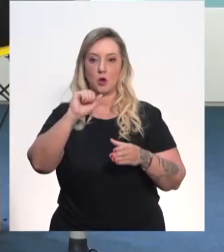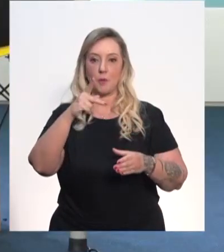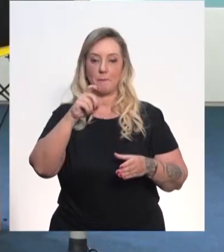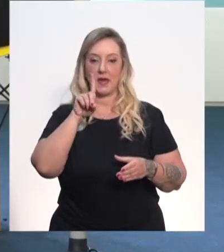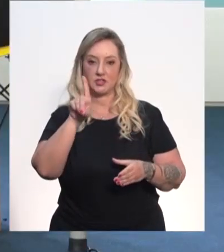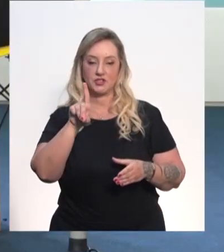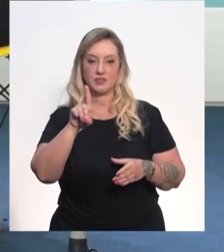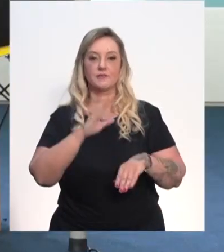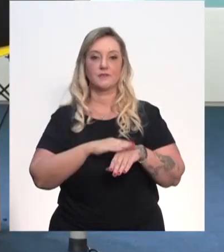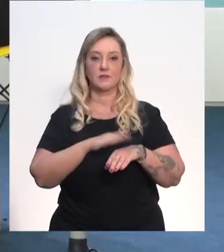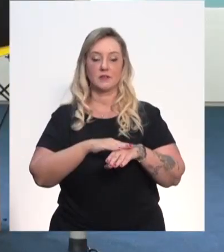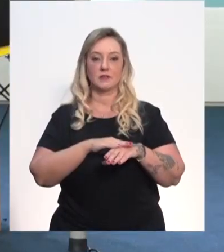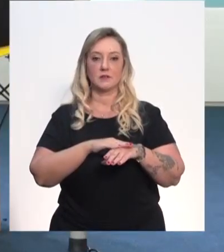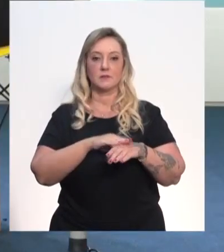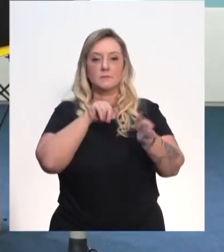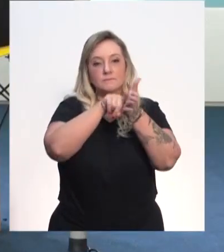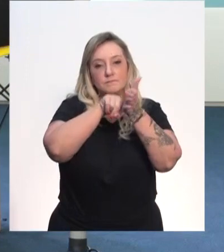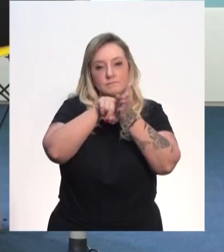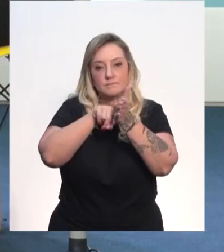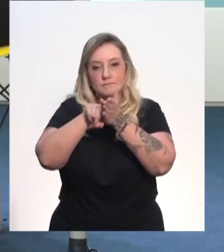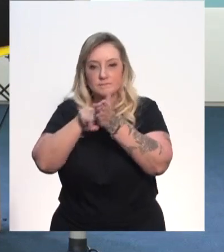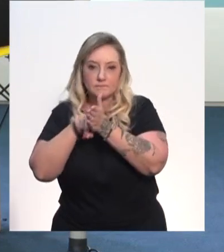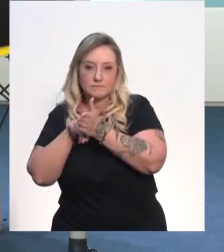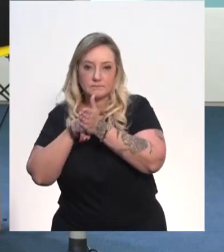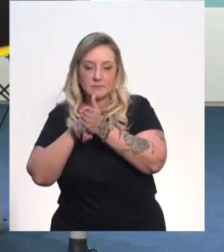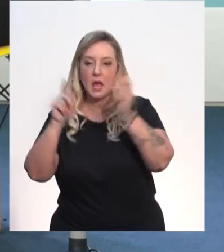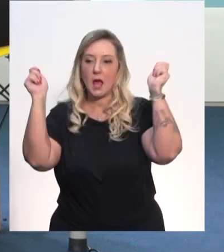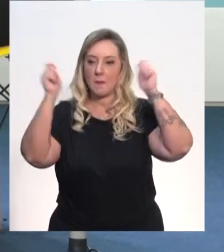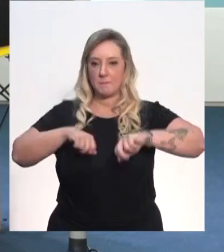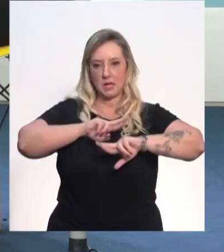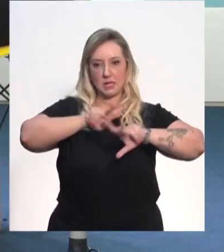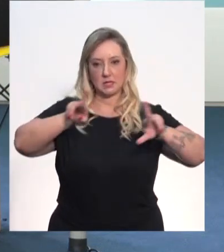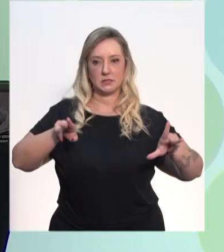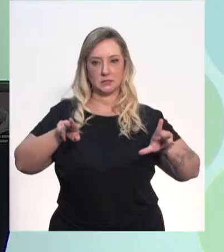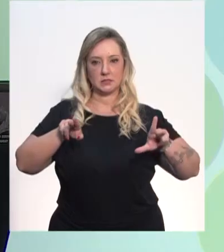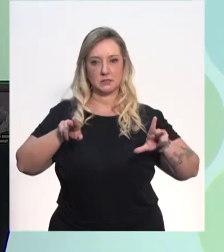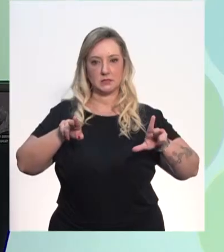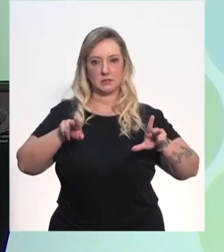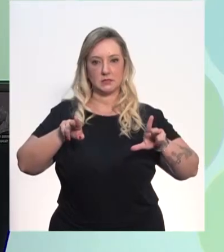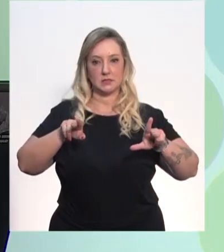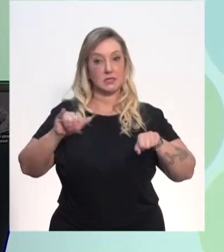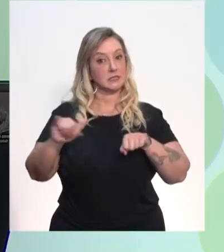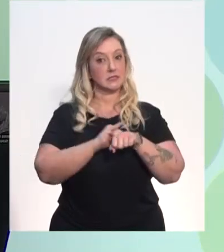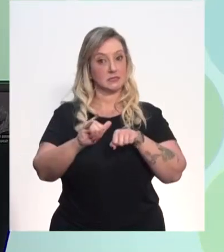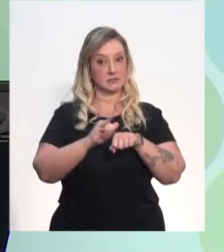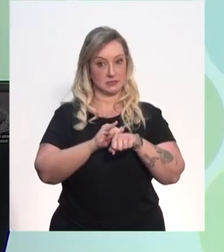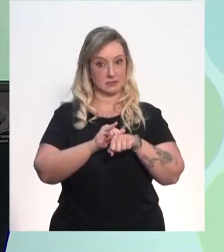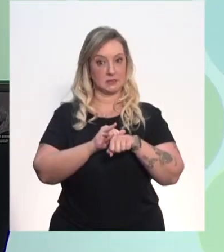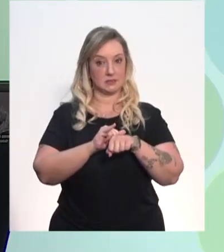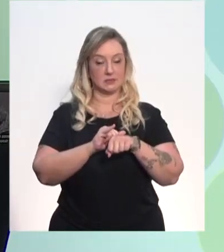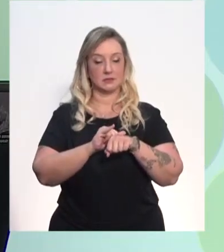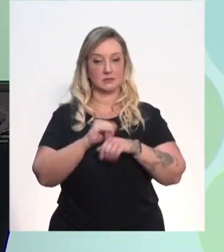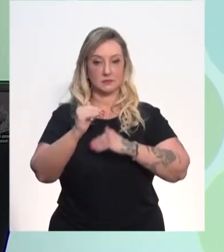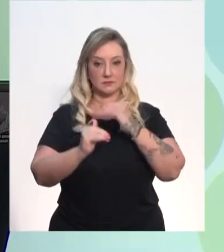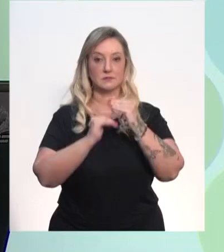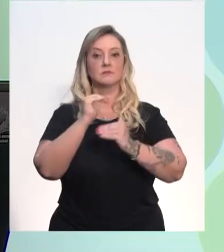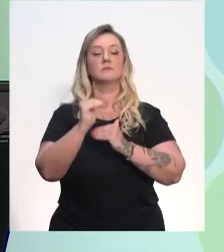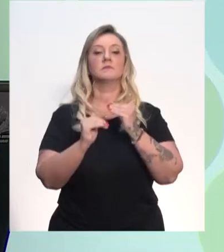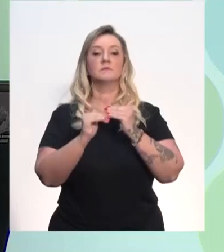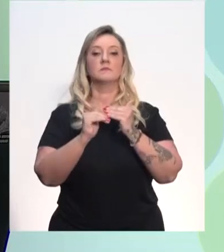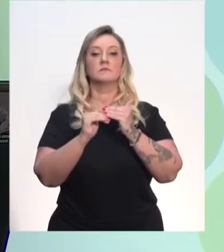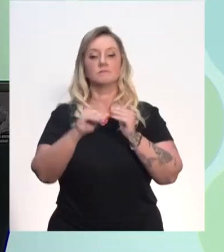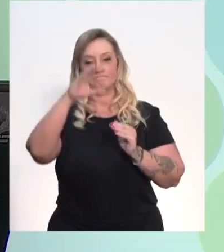Esse comunicado ele traz várias informações, temos vários documentos lá, são links que foram colocados no comunicado, e um